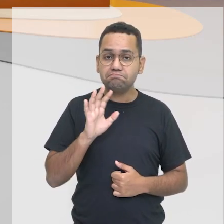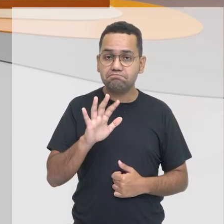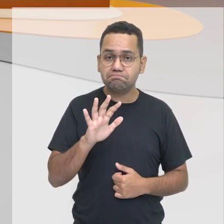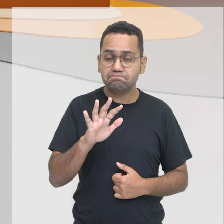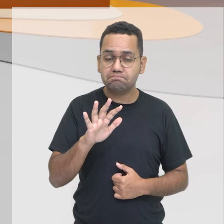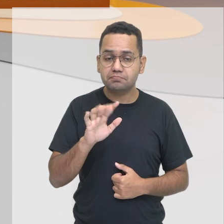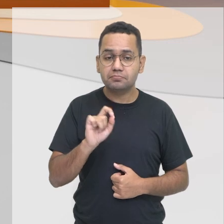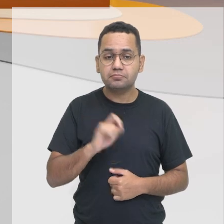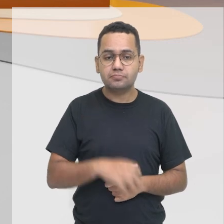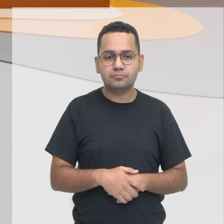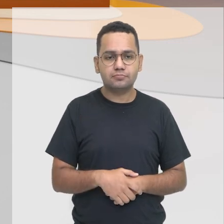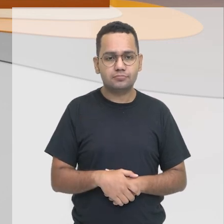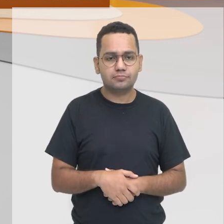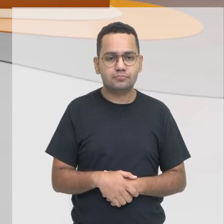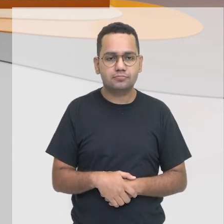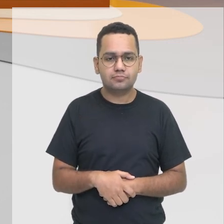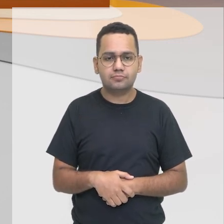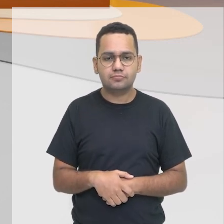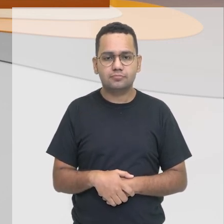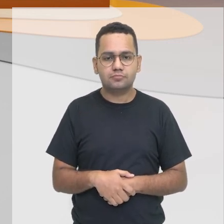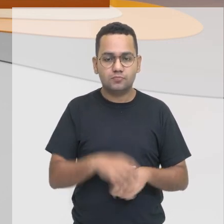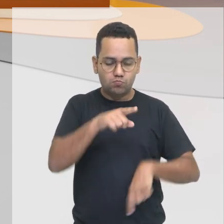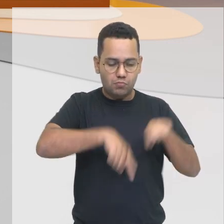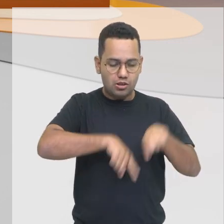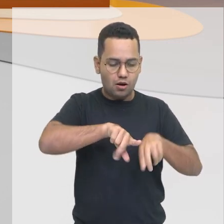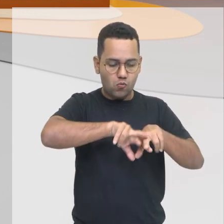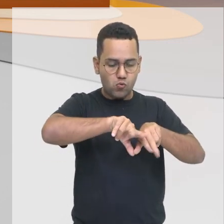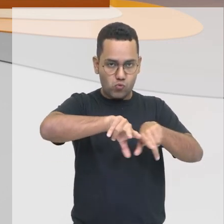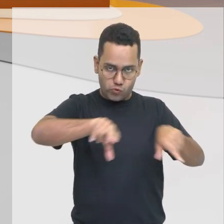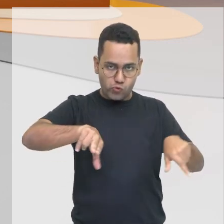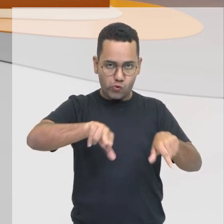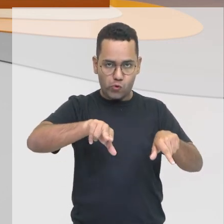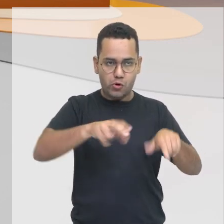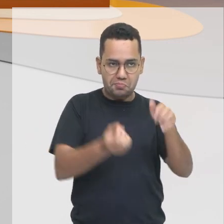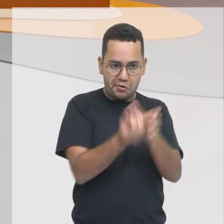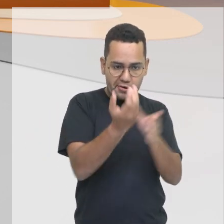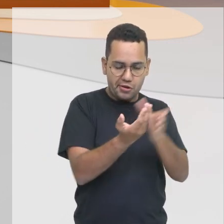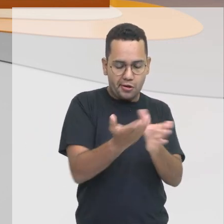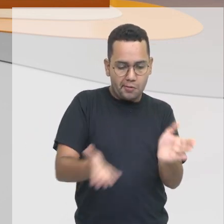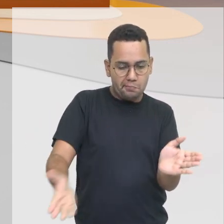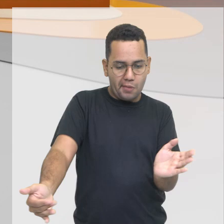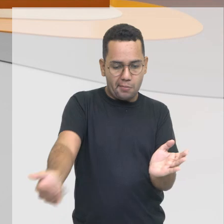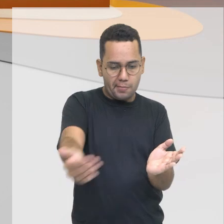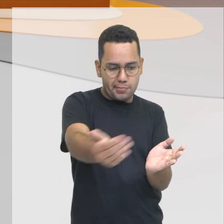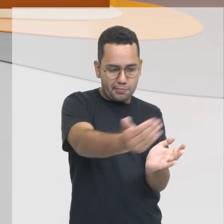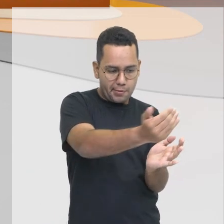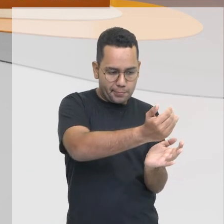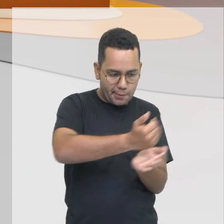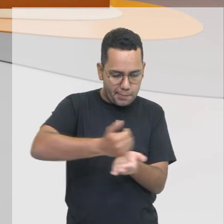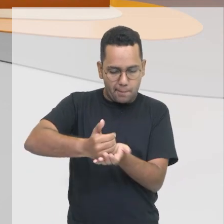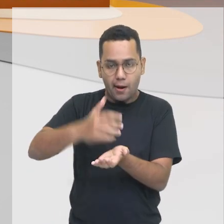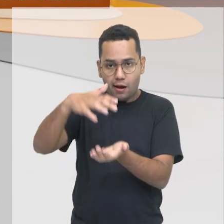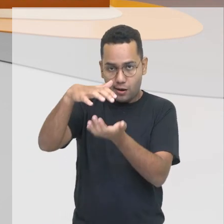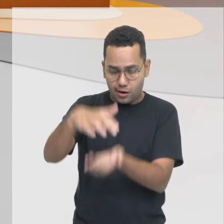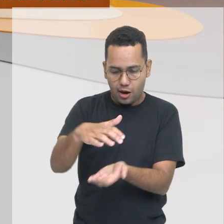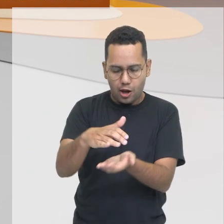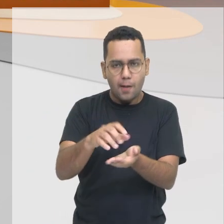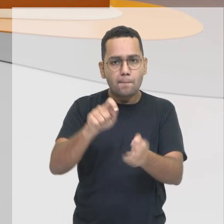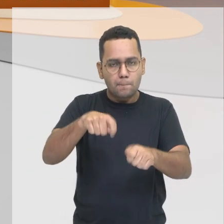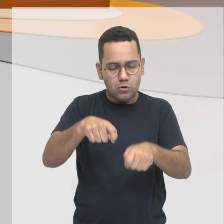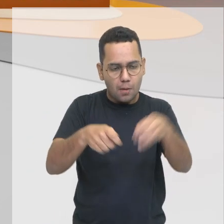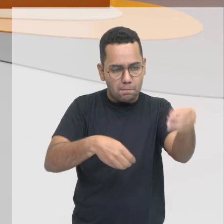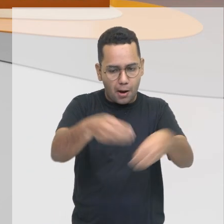ali o estímulo para o escoamento dessa produção agrícola para exportação e também para o consumo interno.